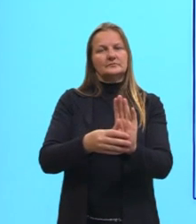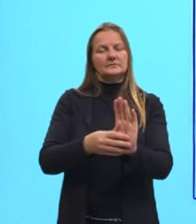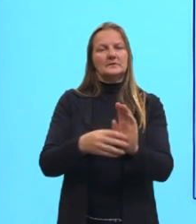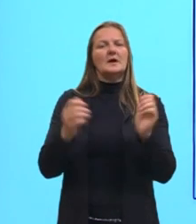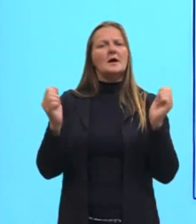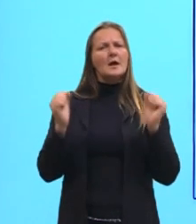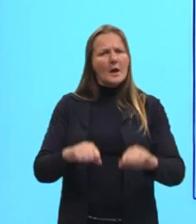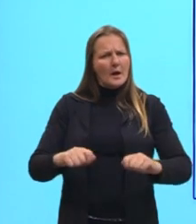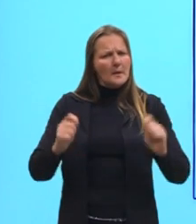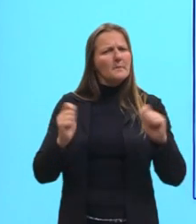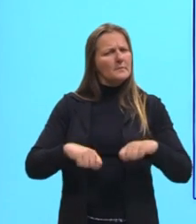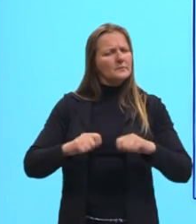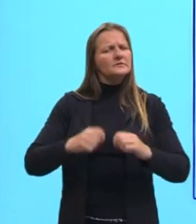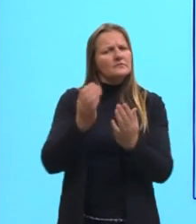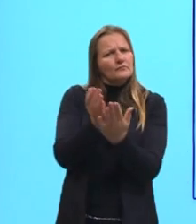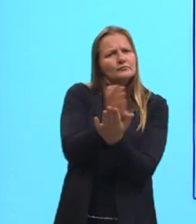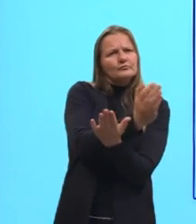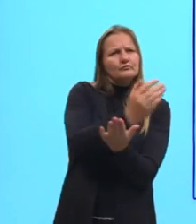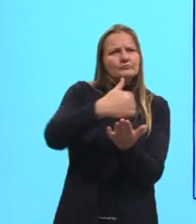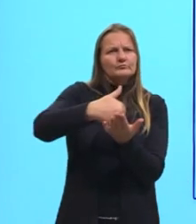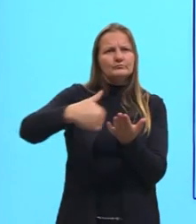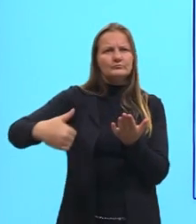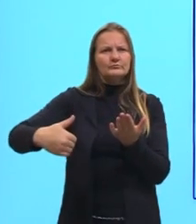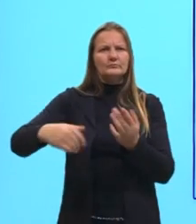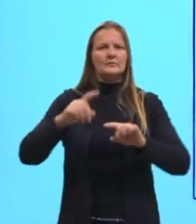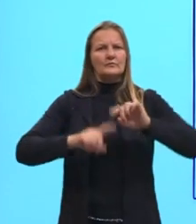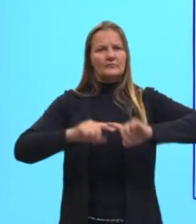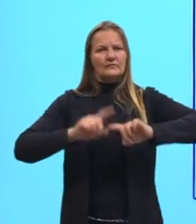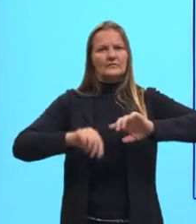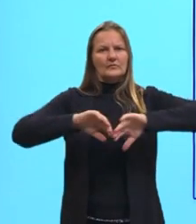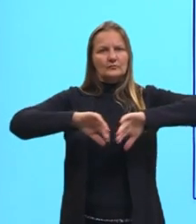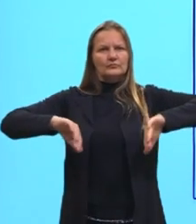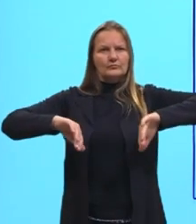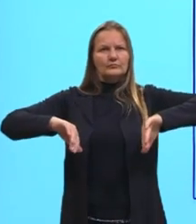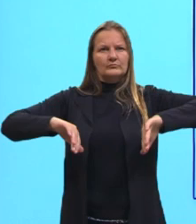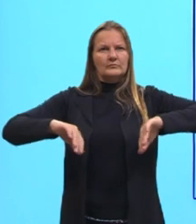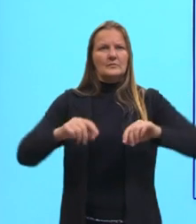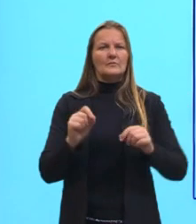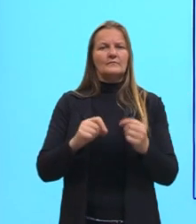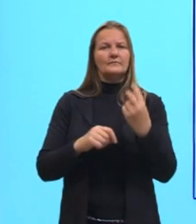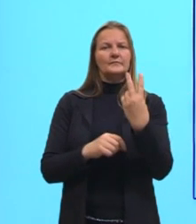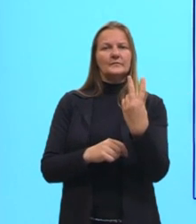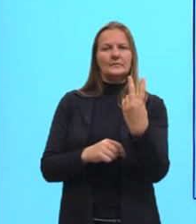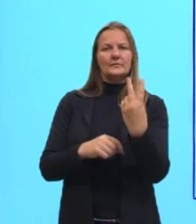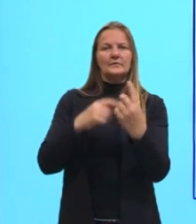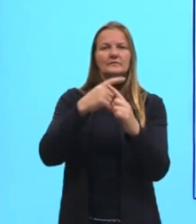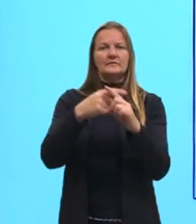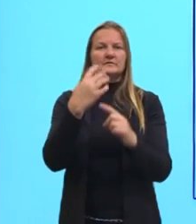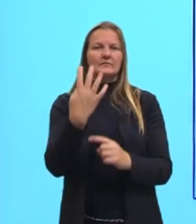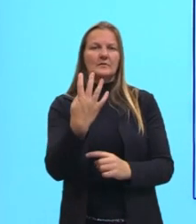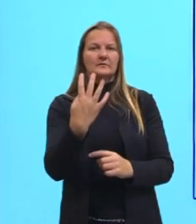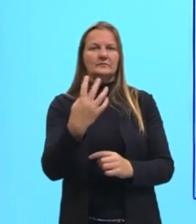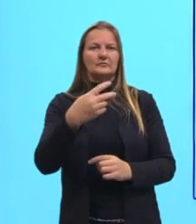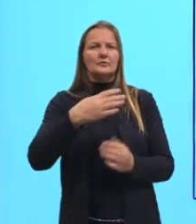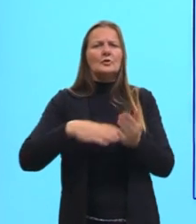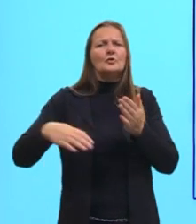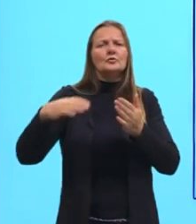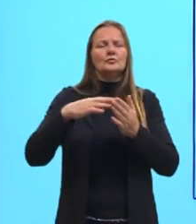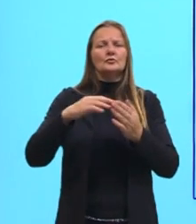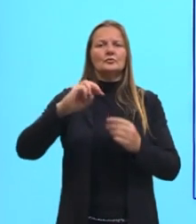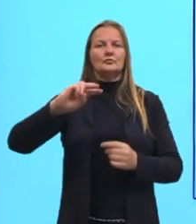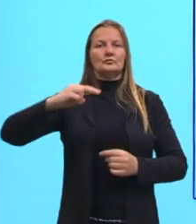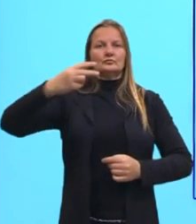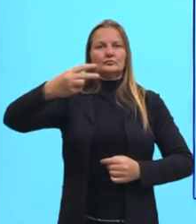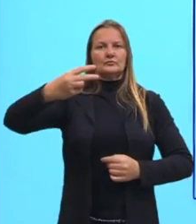nós podemos simplesmente separar esses fatores se nós temos 2 x 4 tudo isso